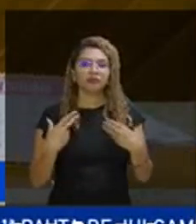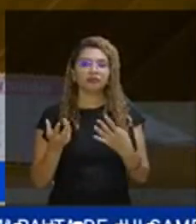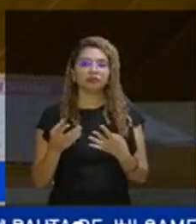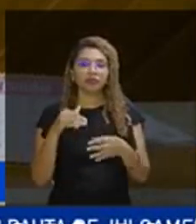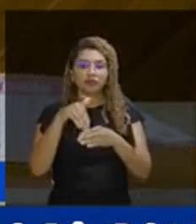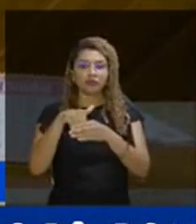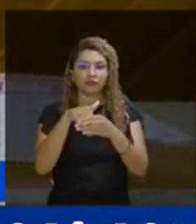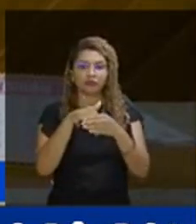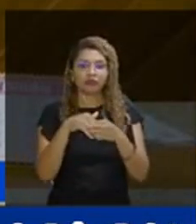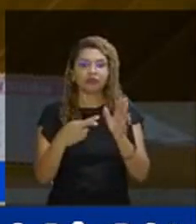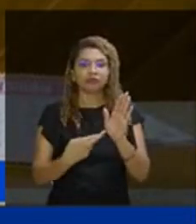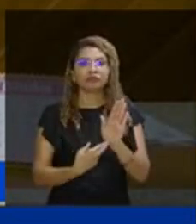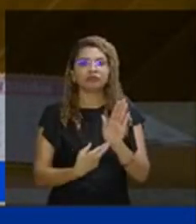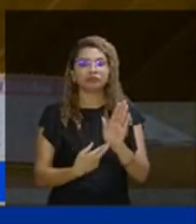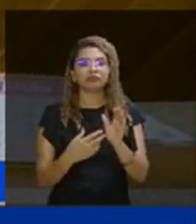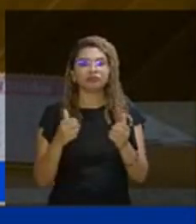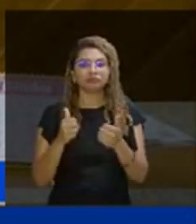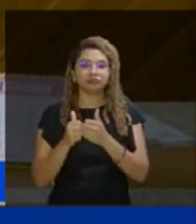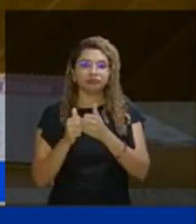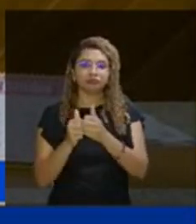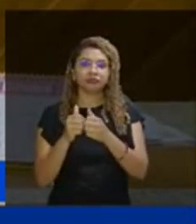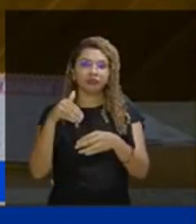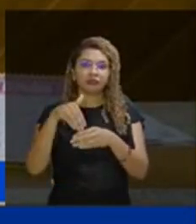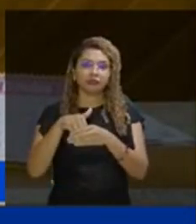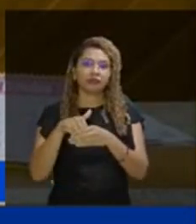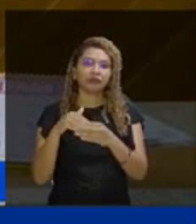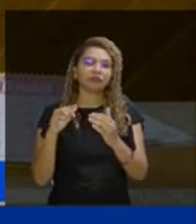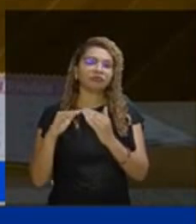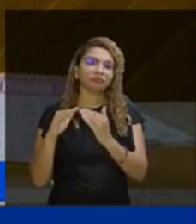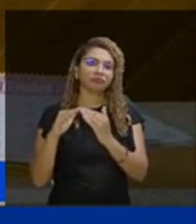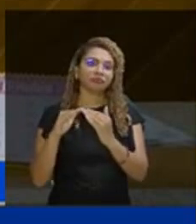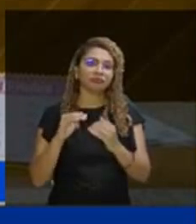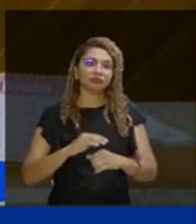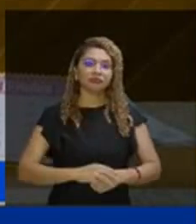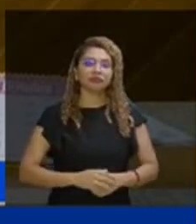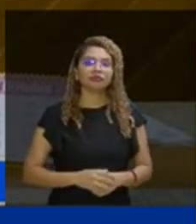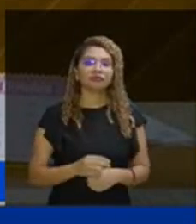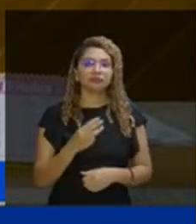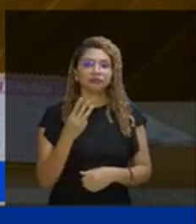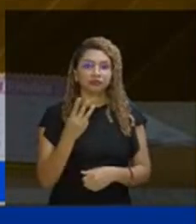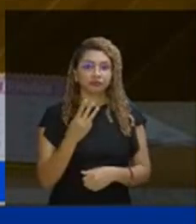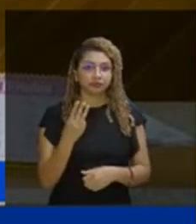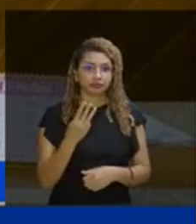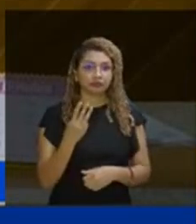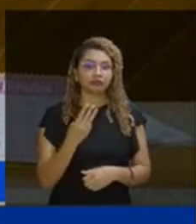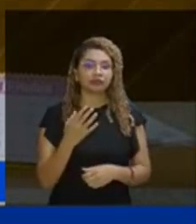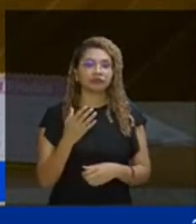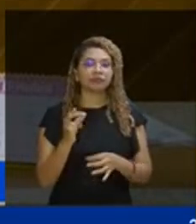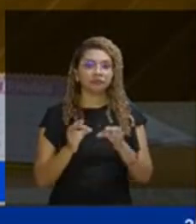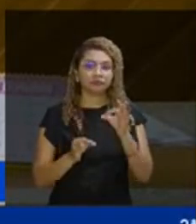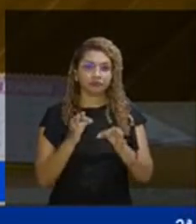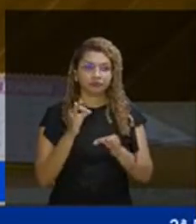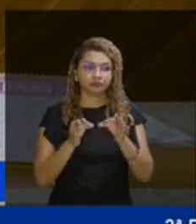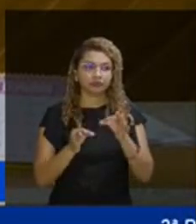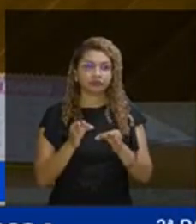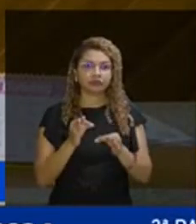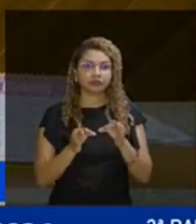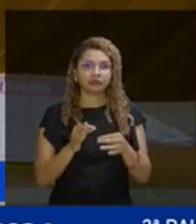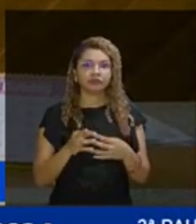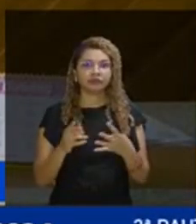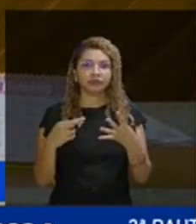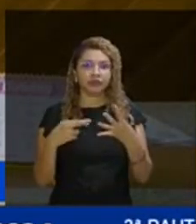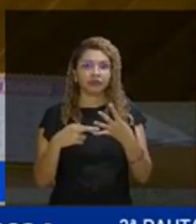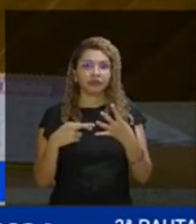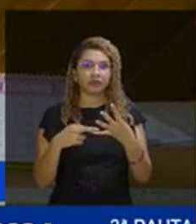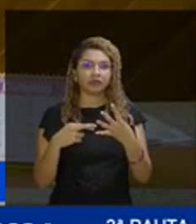da juíza relatora. Agora sim, o terceiro da pauta é o